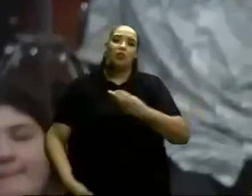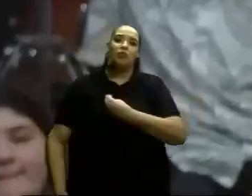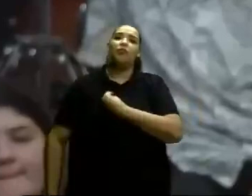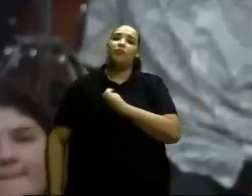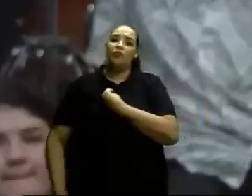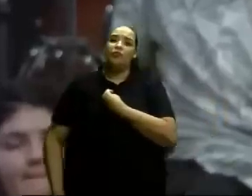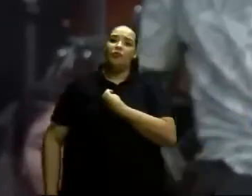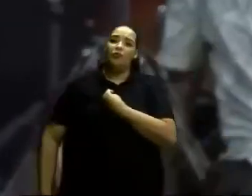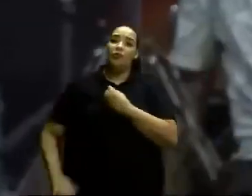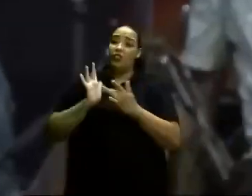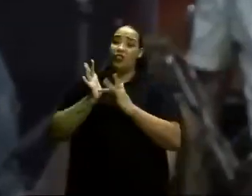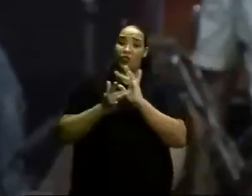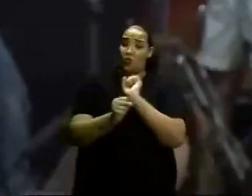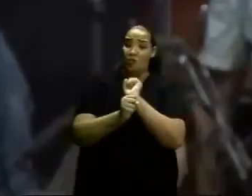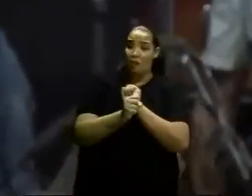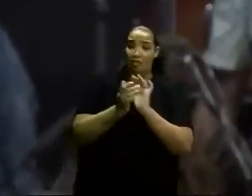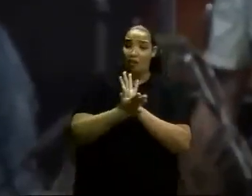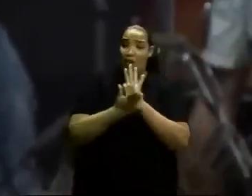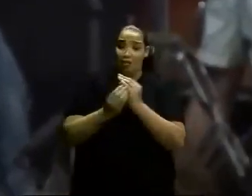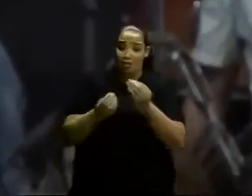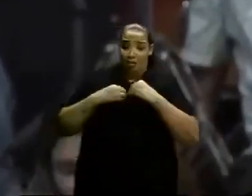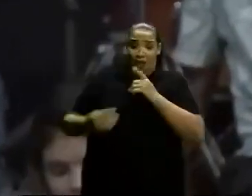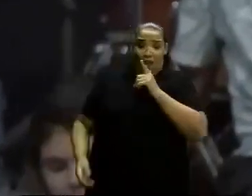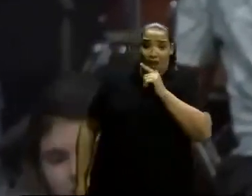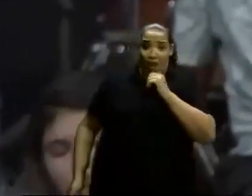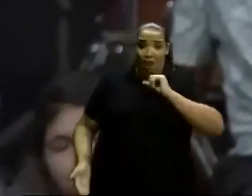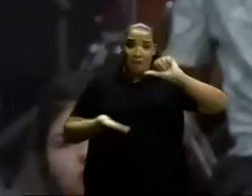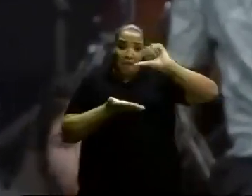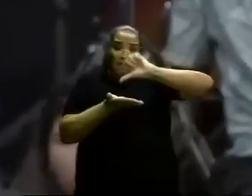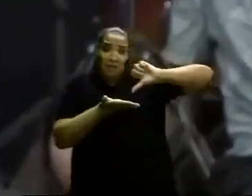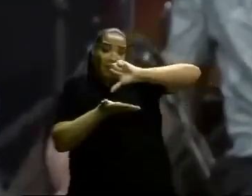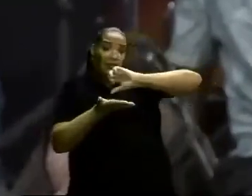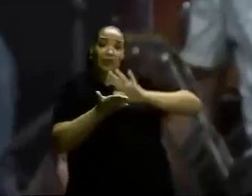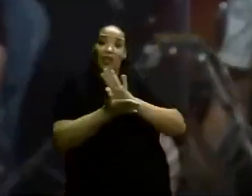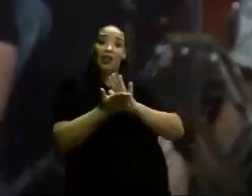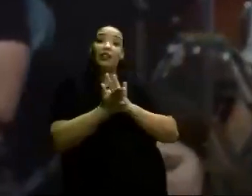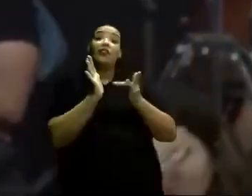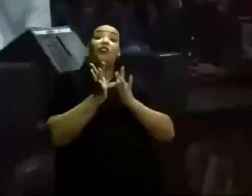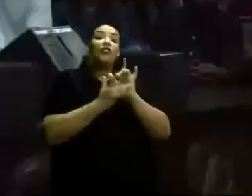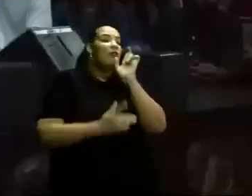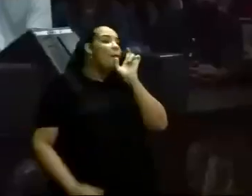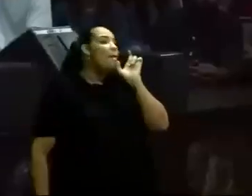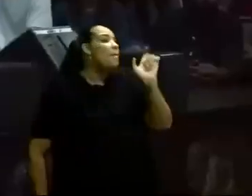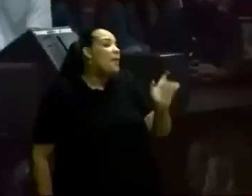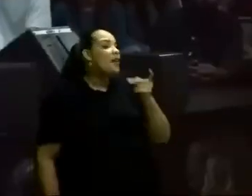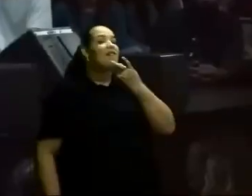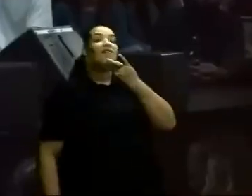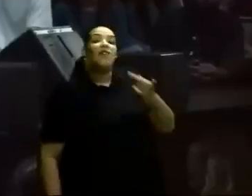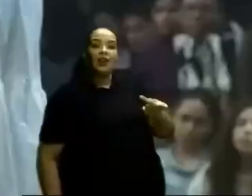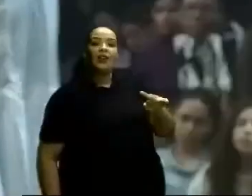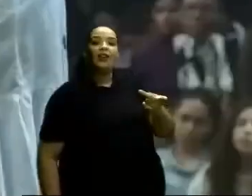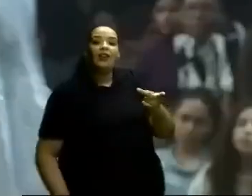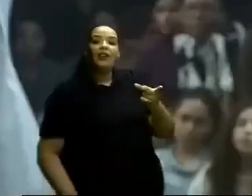Ele não espera darem a ele água, vinagre, seja o que for. Ele libera uma palavra que